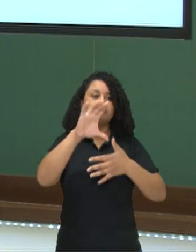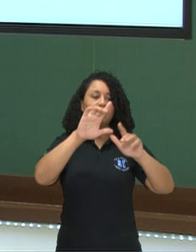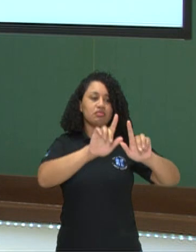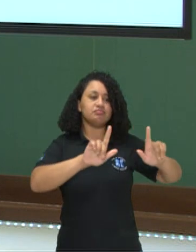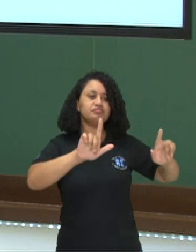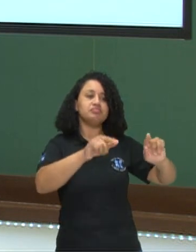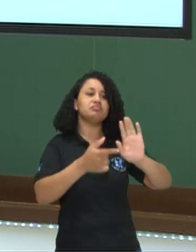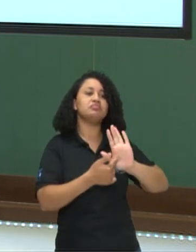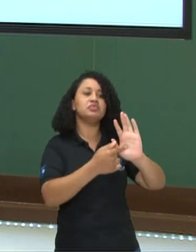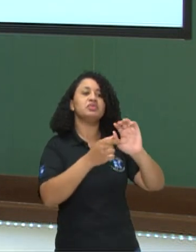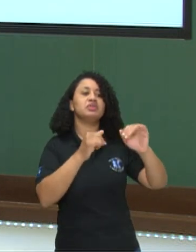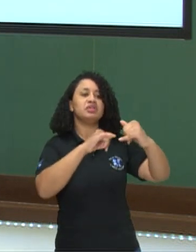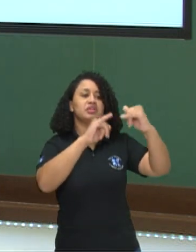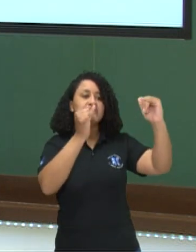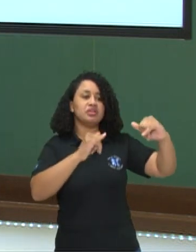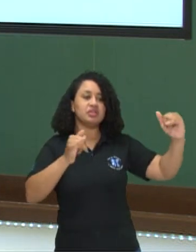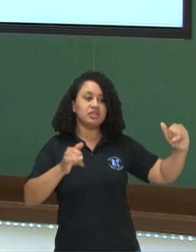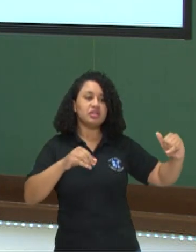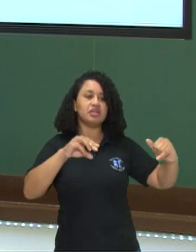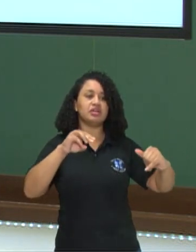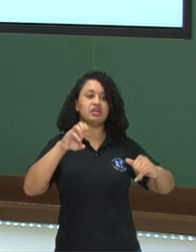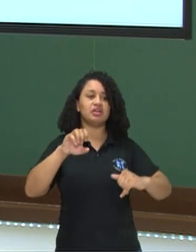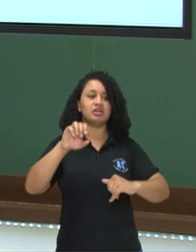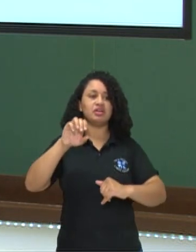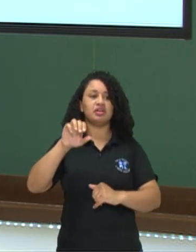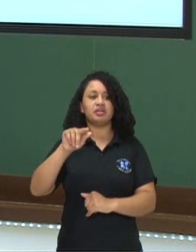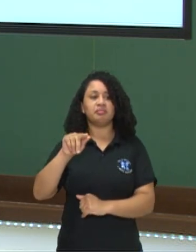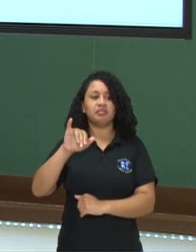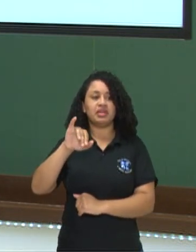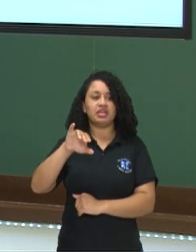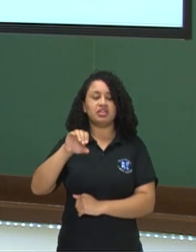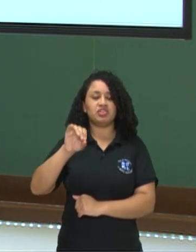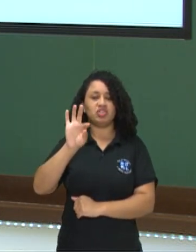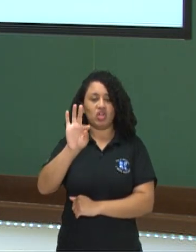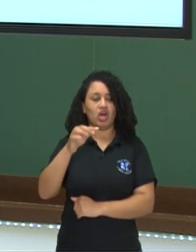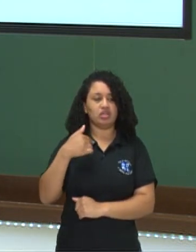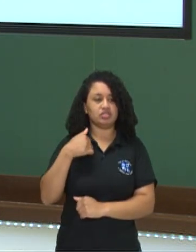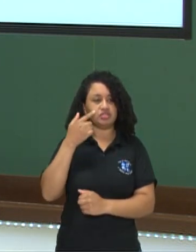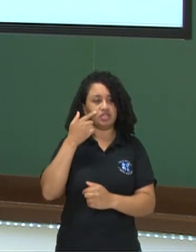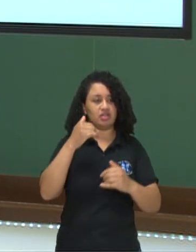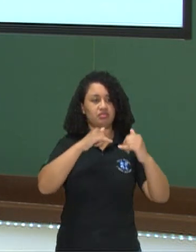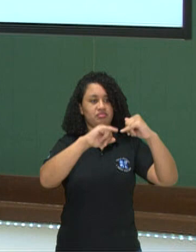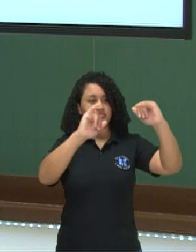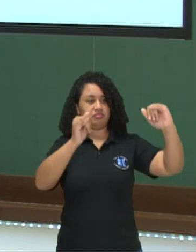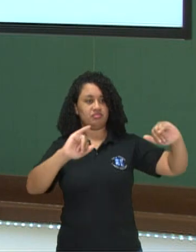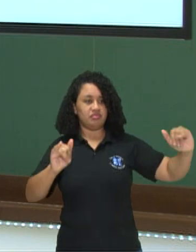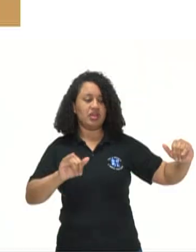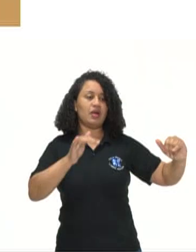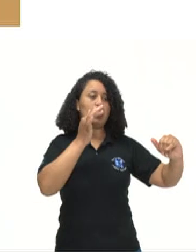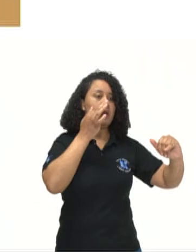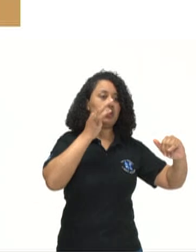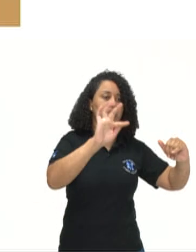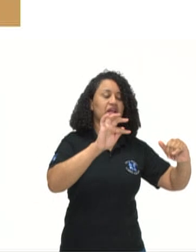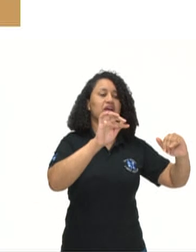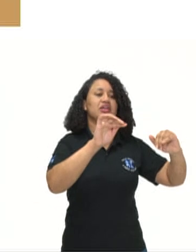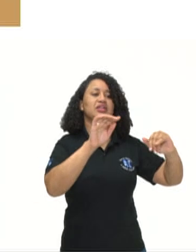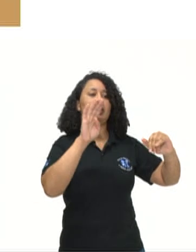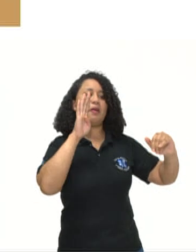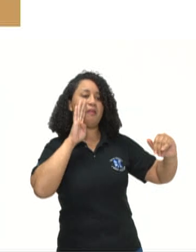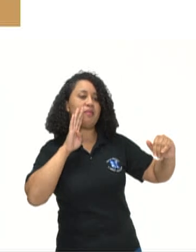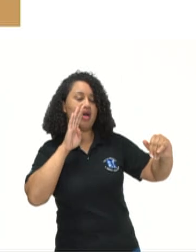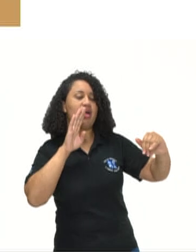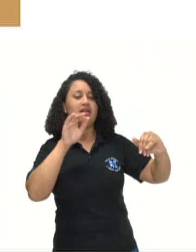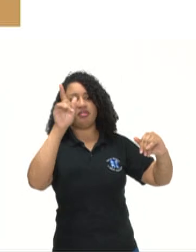esquerdo aqui, a chamada linha Maginot. Então França e Alemanha, e na divisa direta entre os países, essa linha de